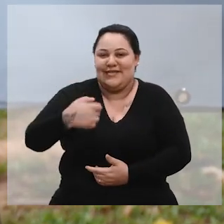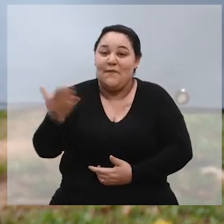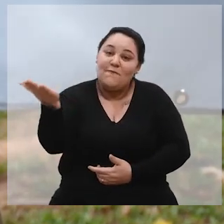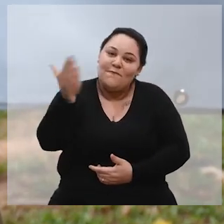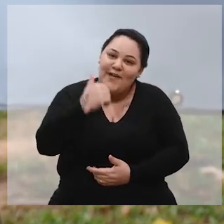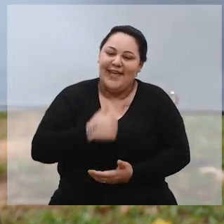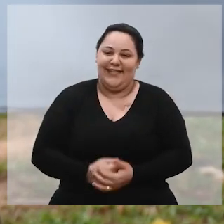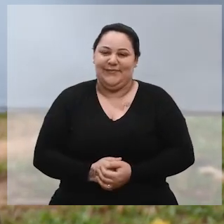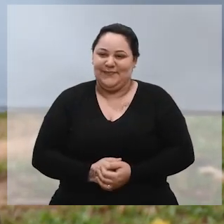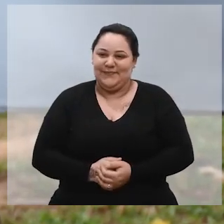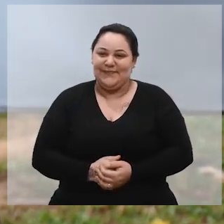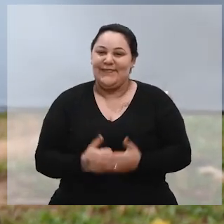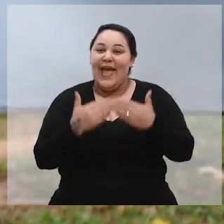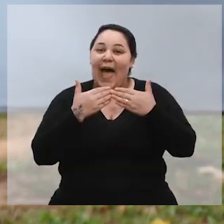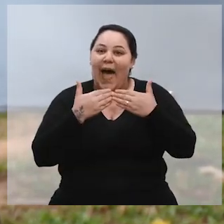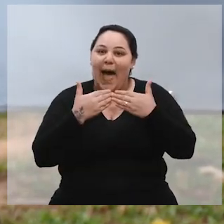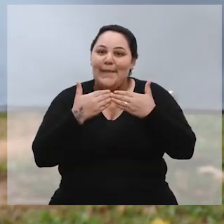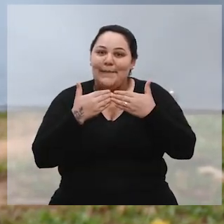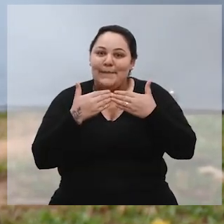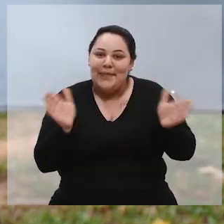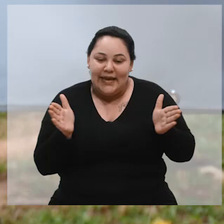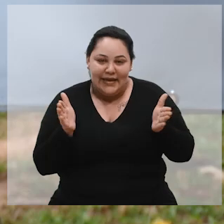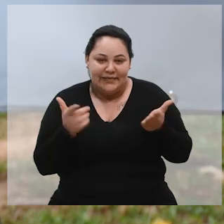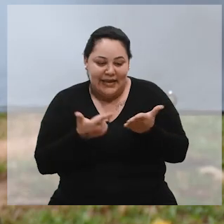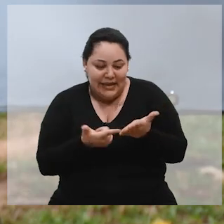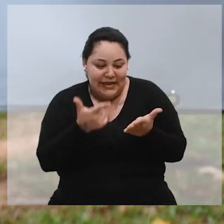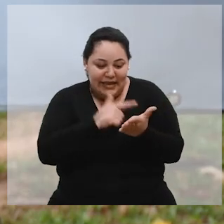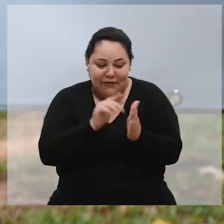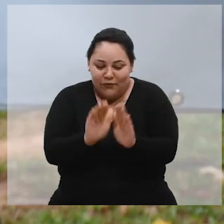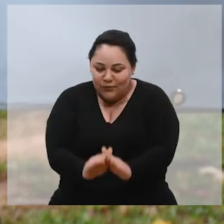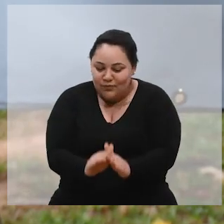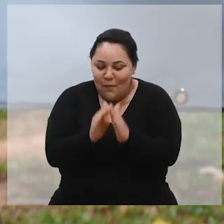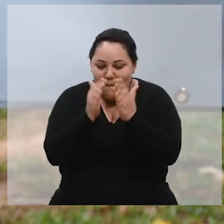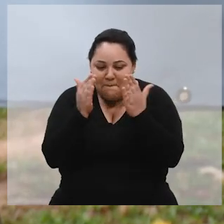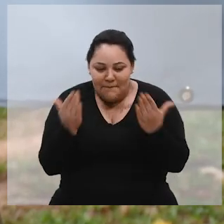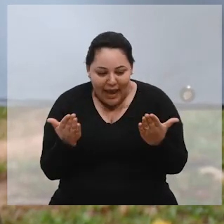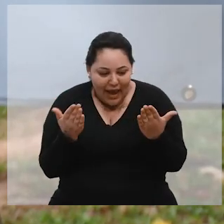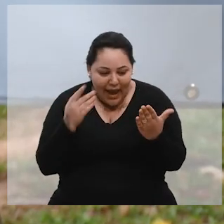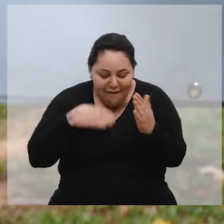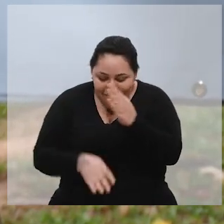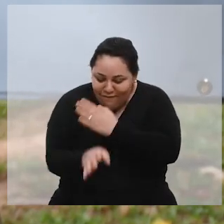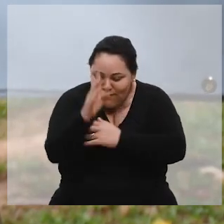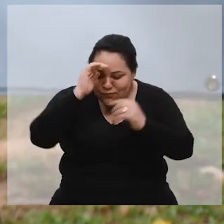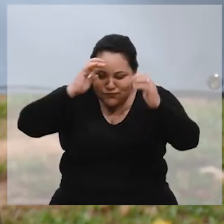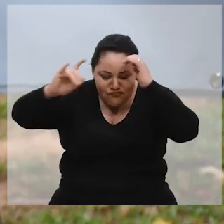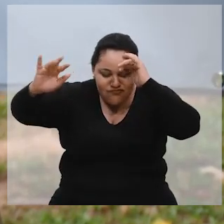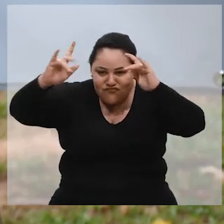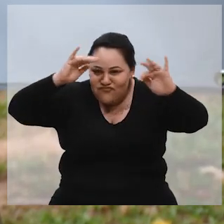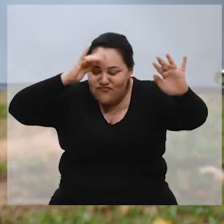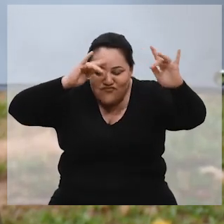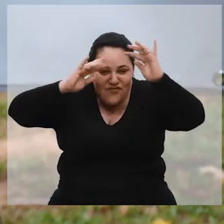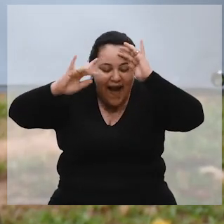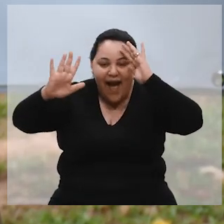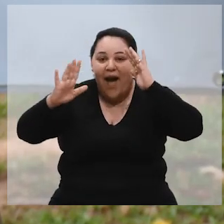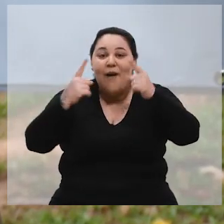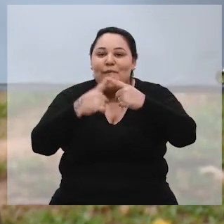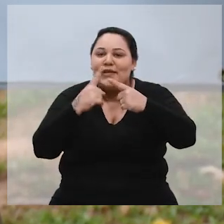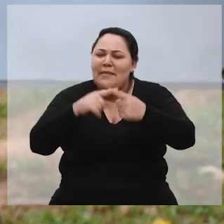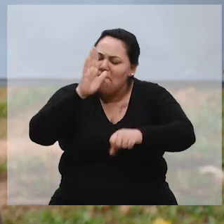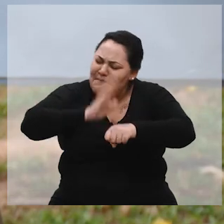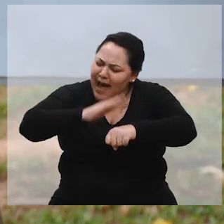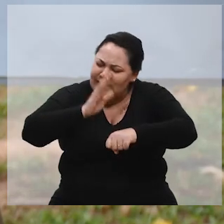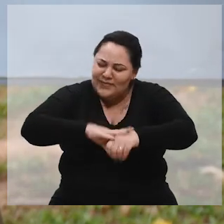venham abrir as páginas de livros e viajem com as leituras. Quanto mais